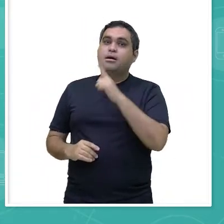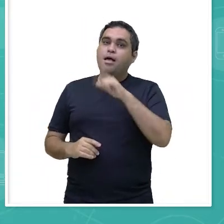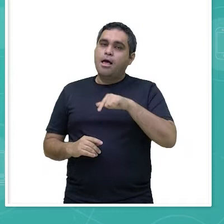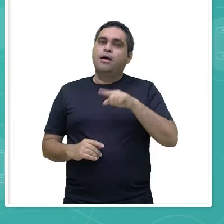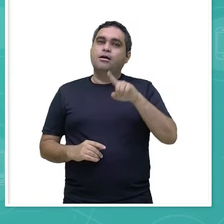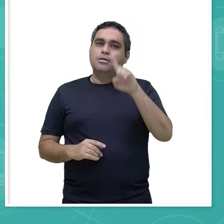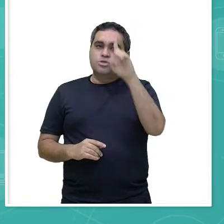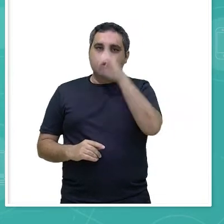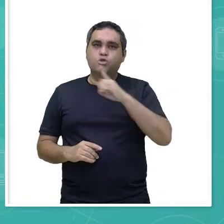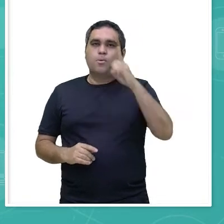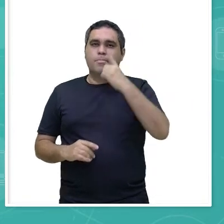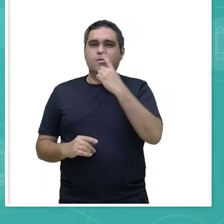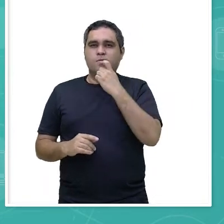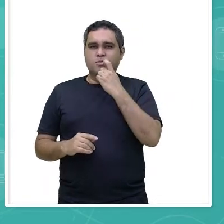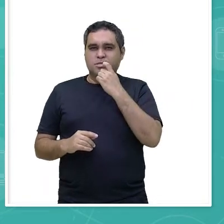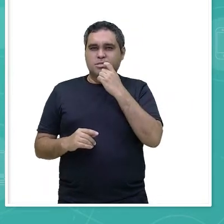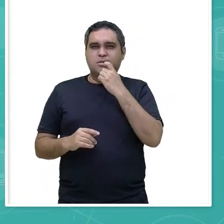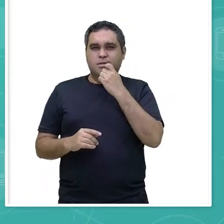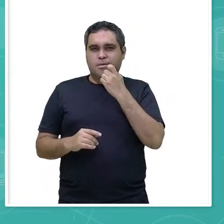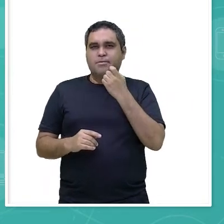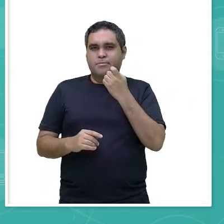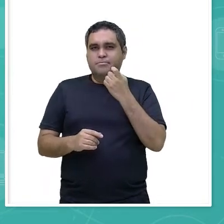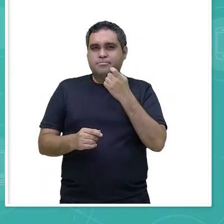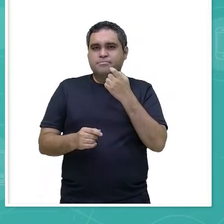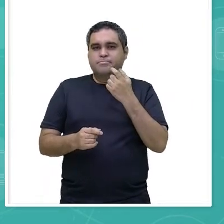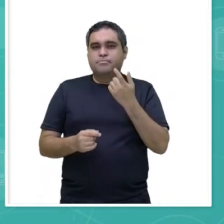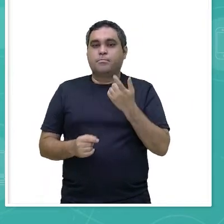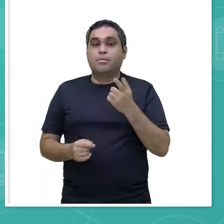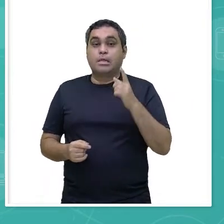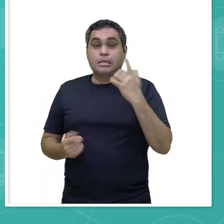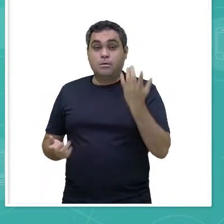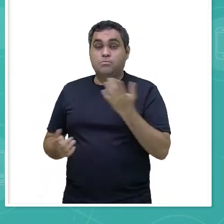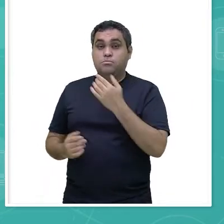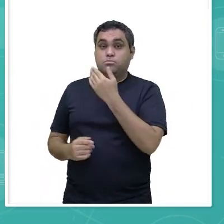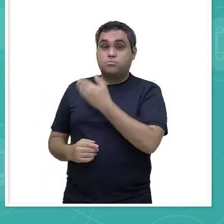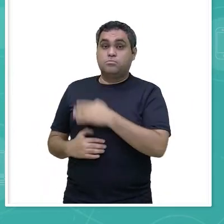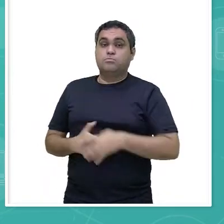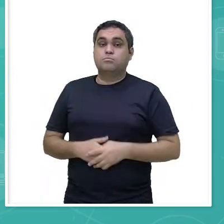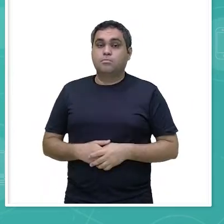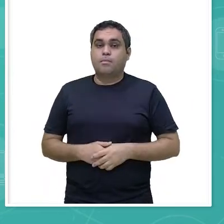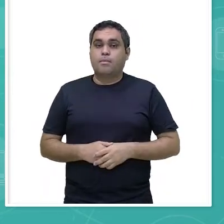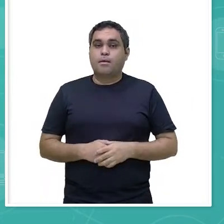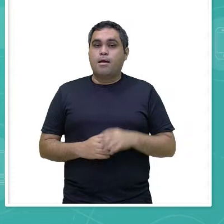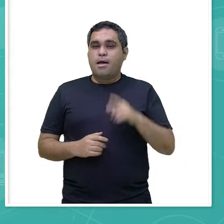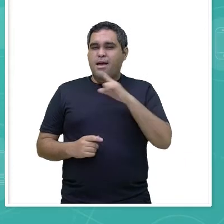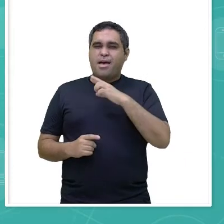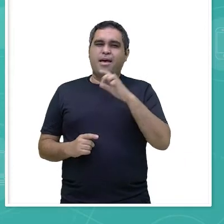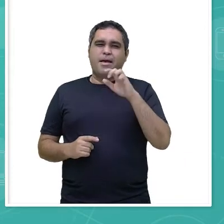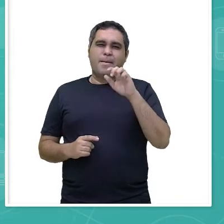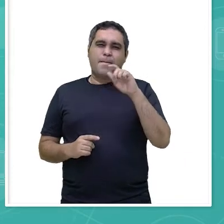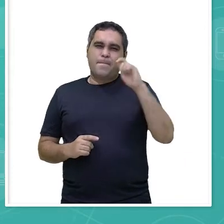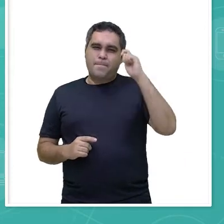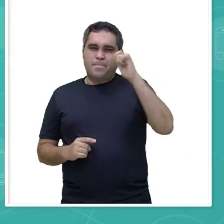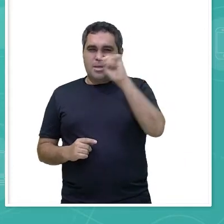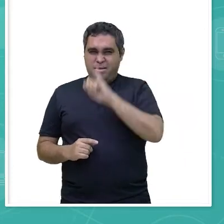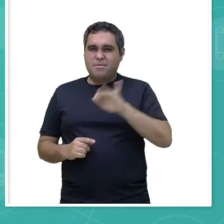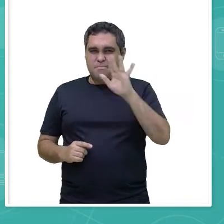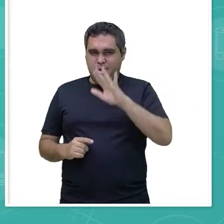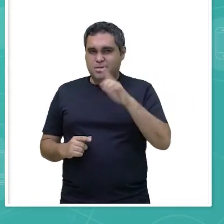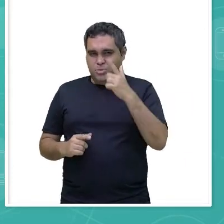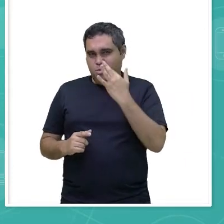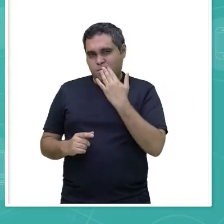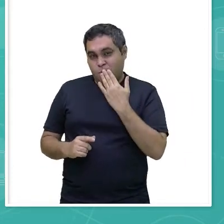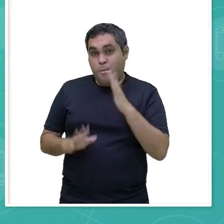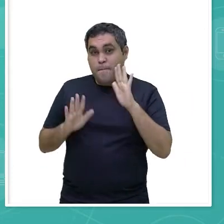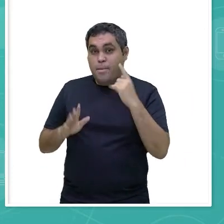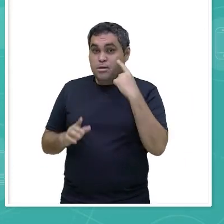Sangrento. Como é uma imagem preto e branco, a gente não consegue sentir o efeito dela, mas vocês estão vendo ali no fundo pessoas enfileiradas,